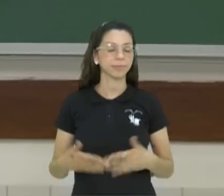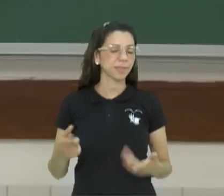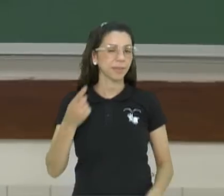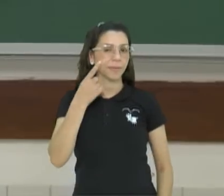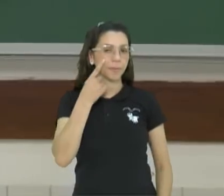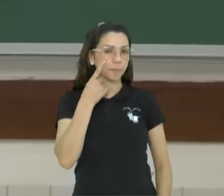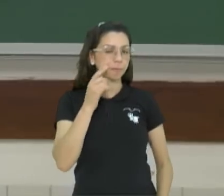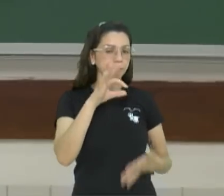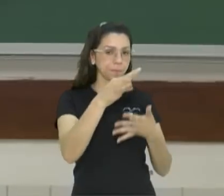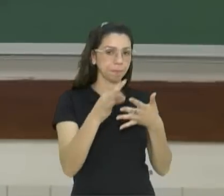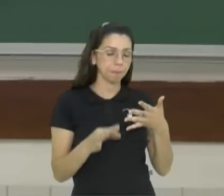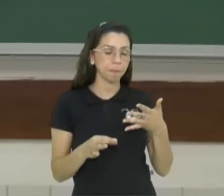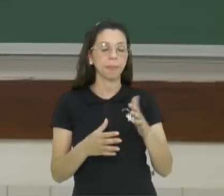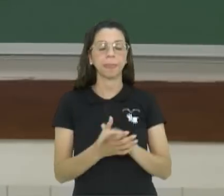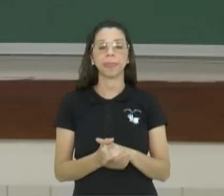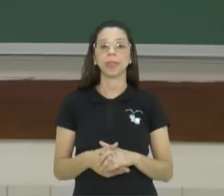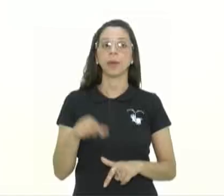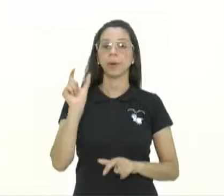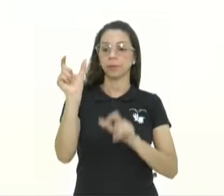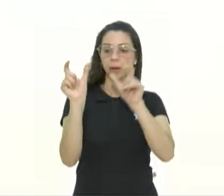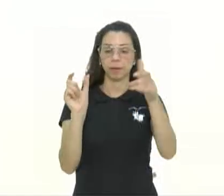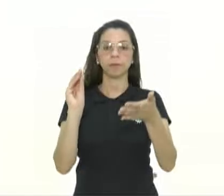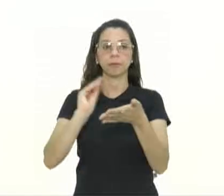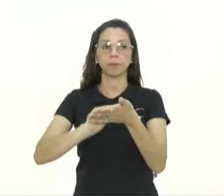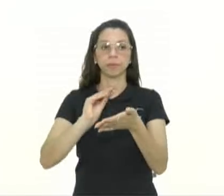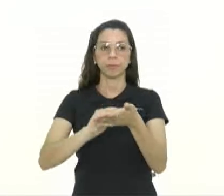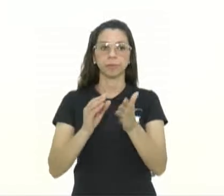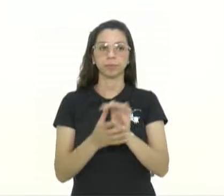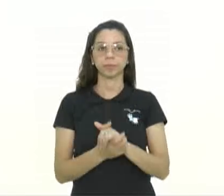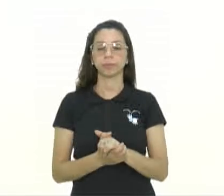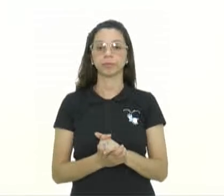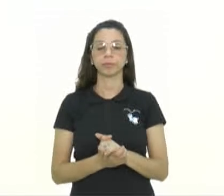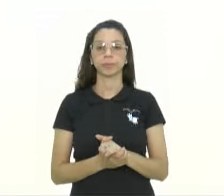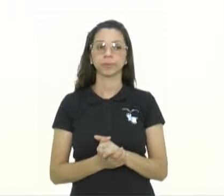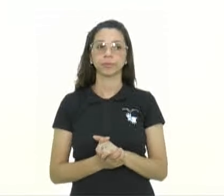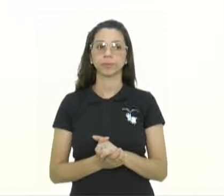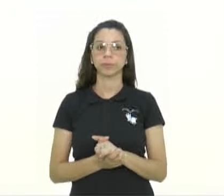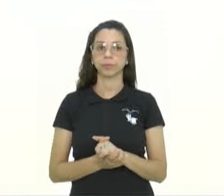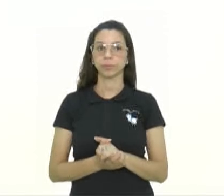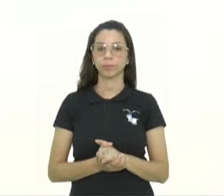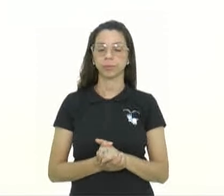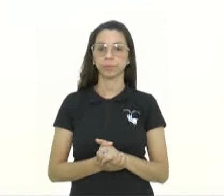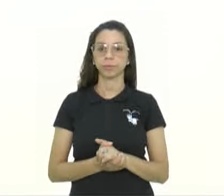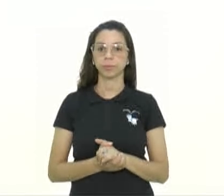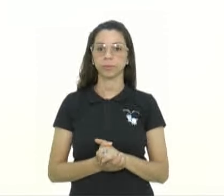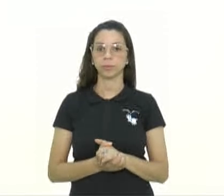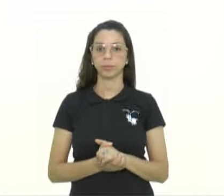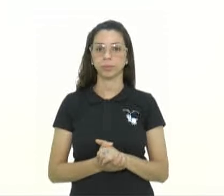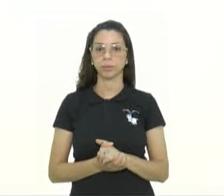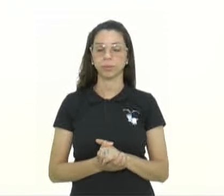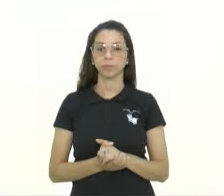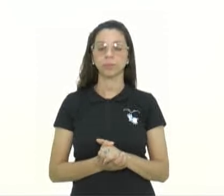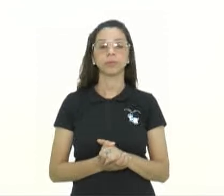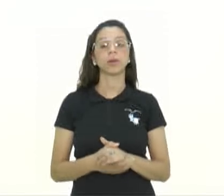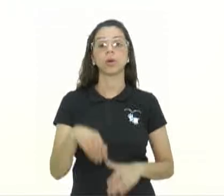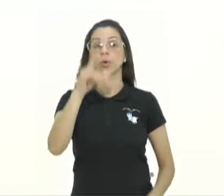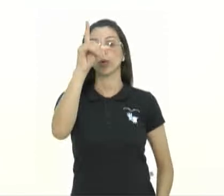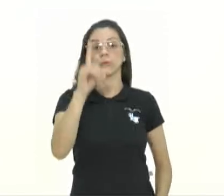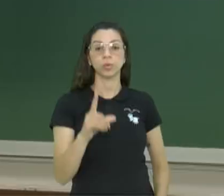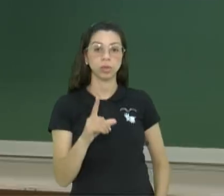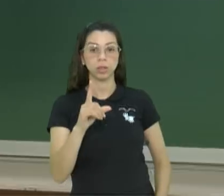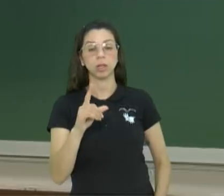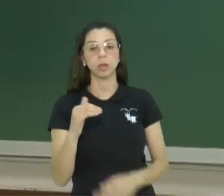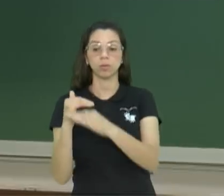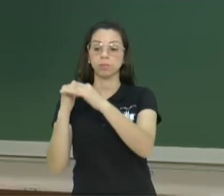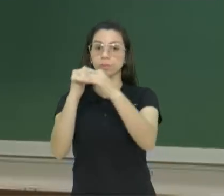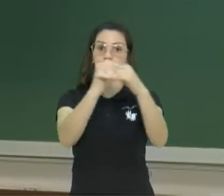Vamos corrigir as palavrinhas que estavam faltando, então, é lá o promover a equal rights, os direitos iguais, tanto